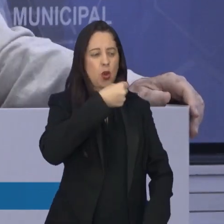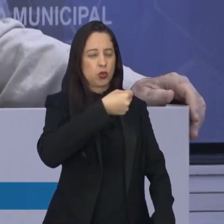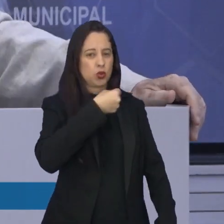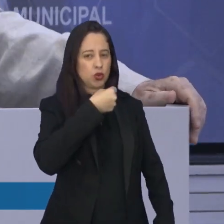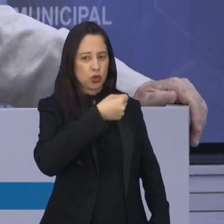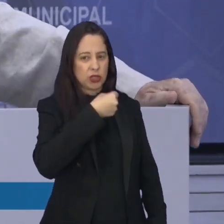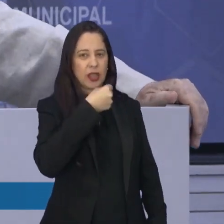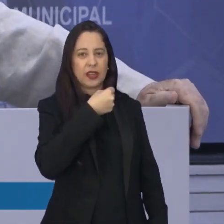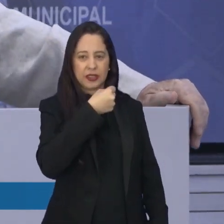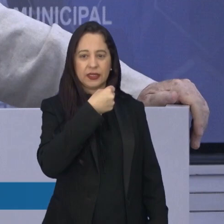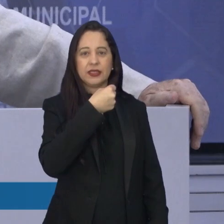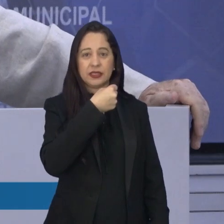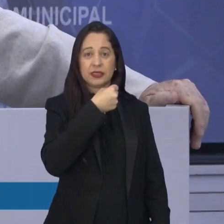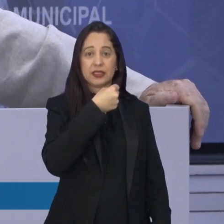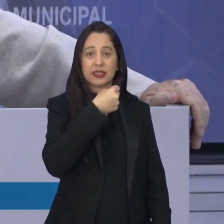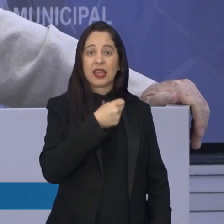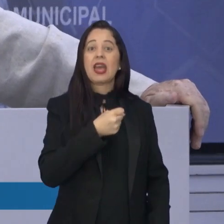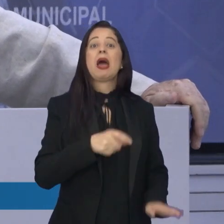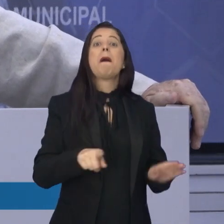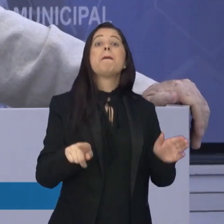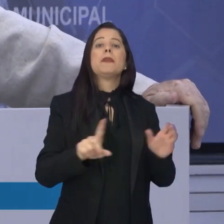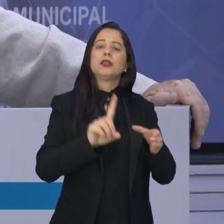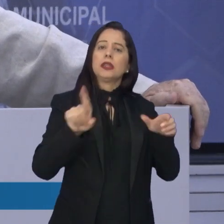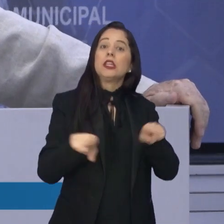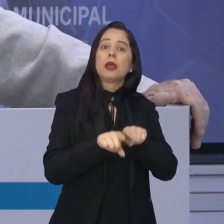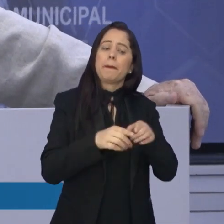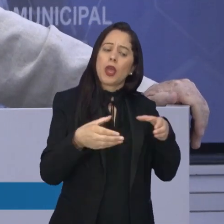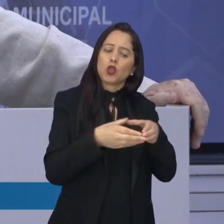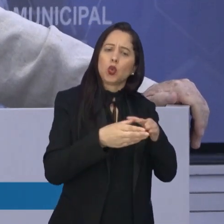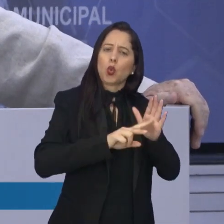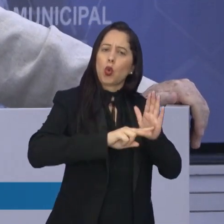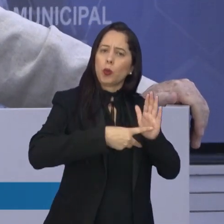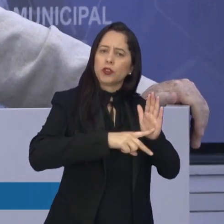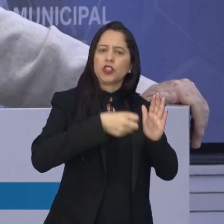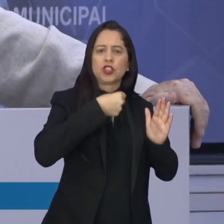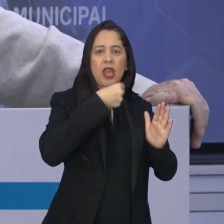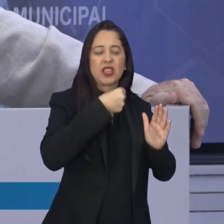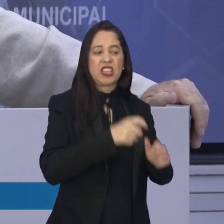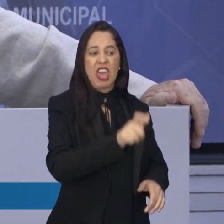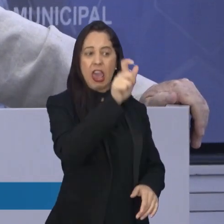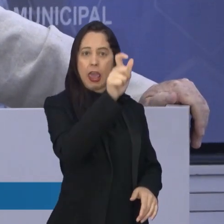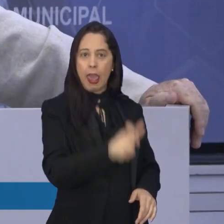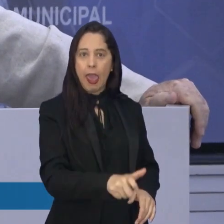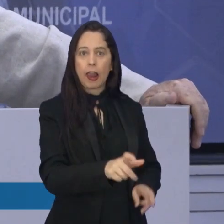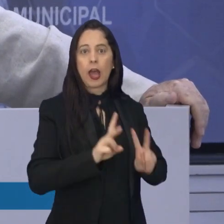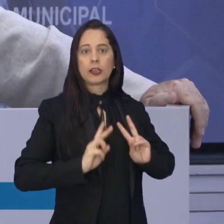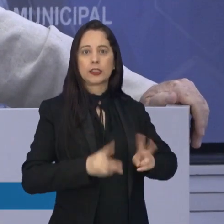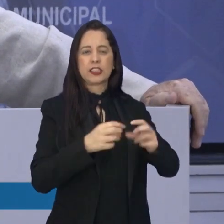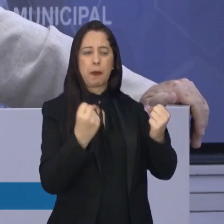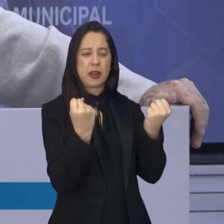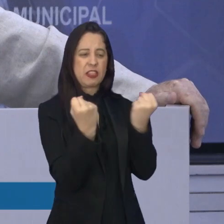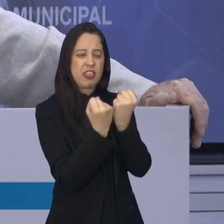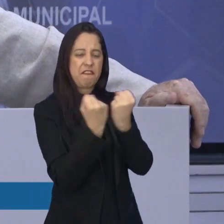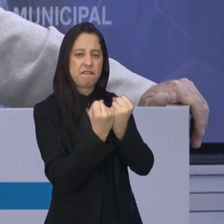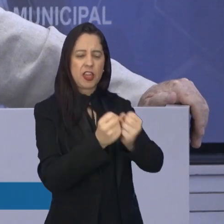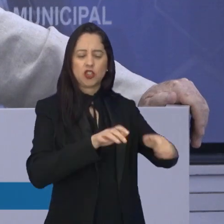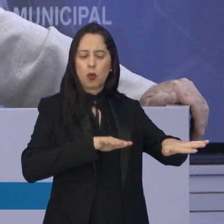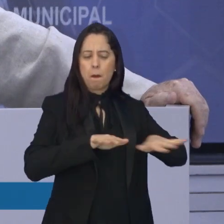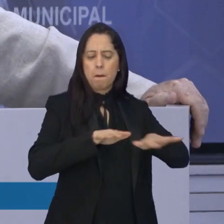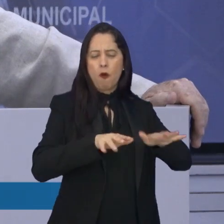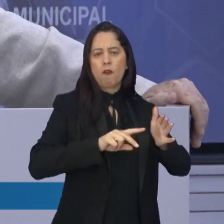do Sindicato dos Jornalistas de São Paulo, como ativista dos movimentos sindicais,